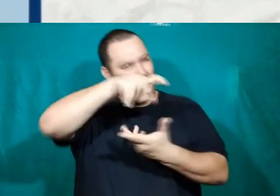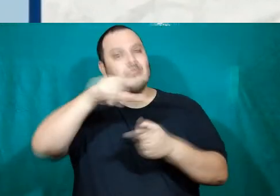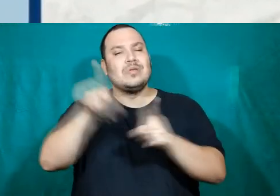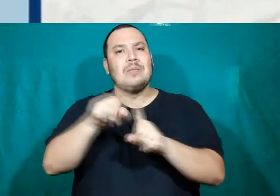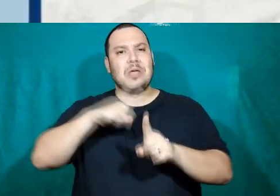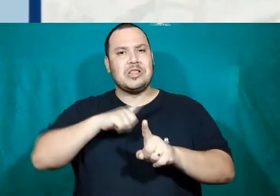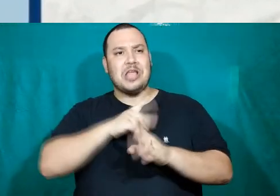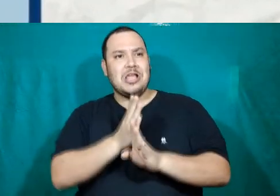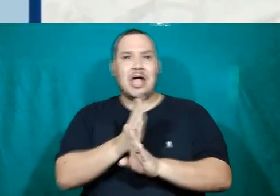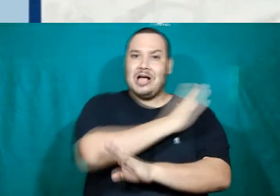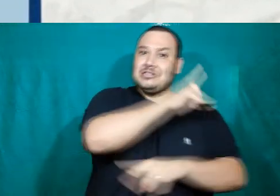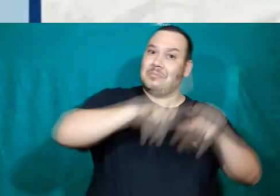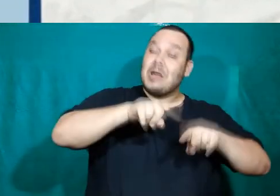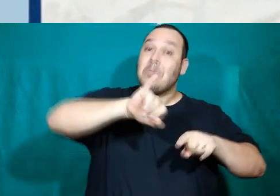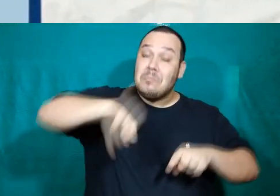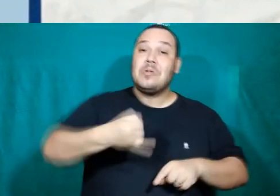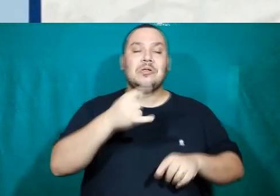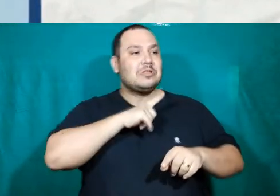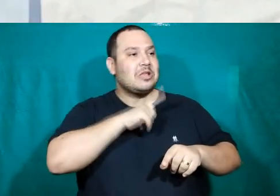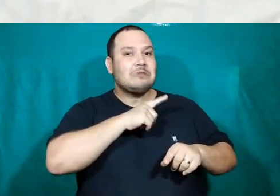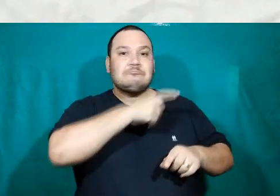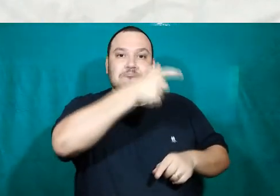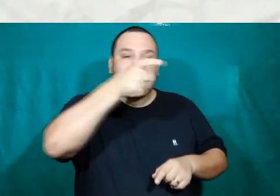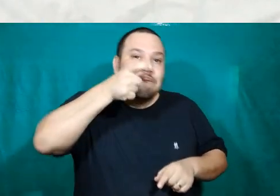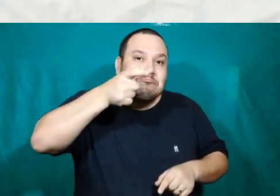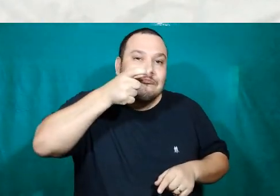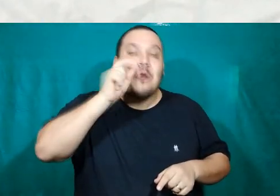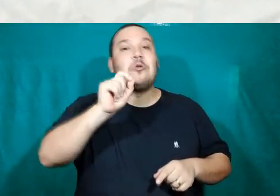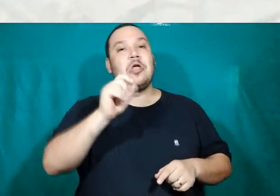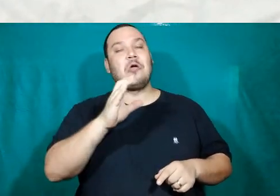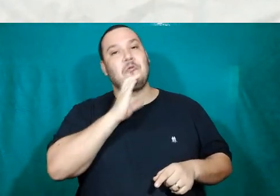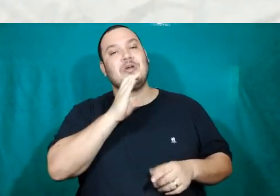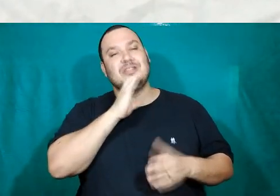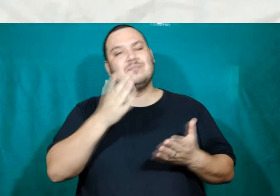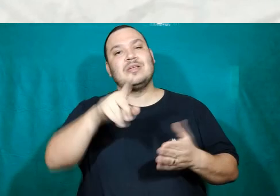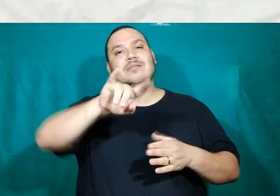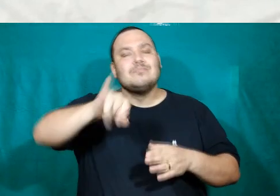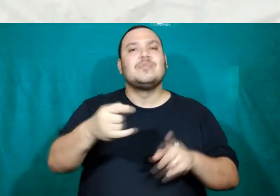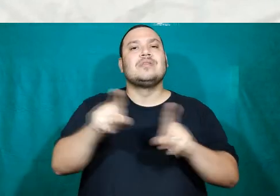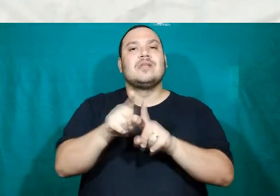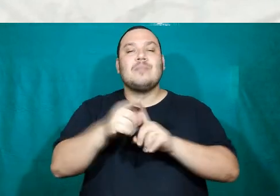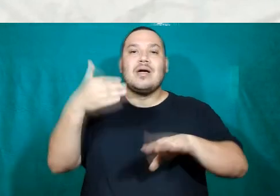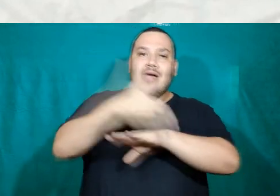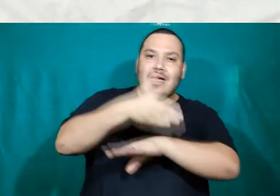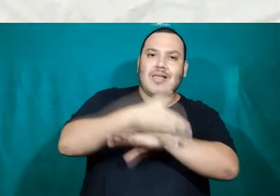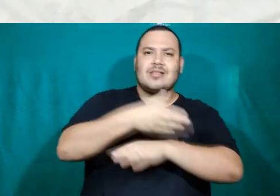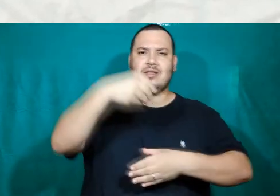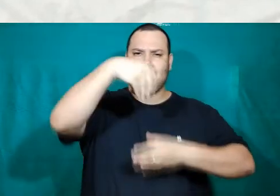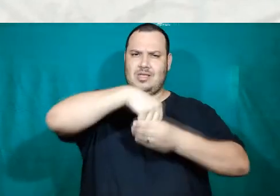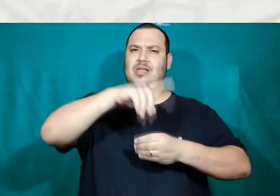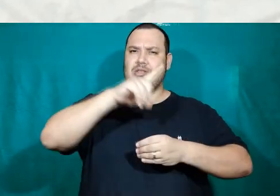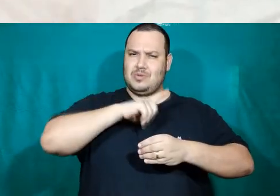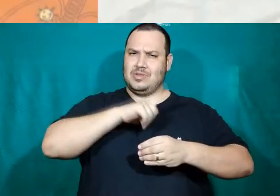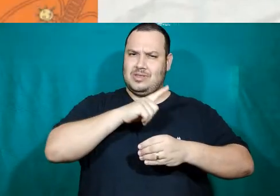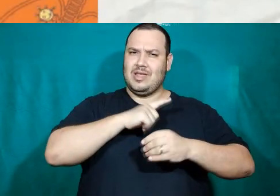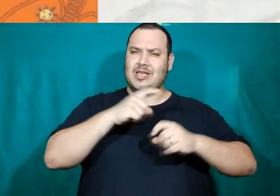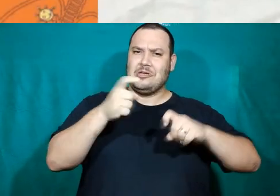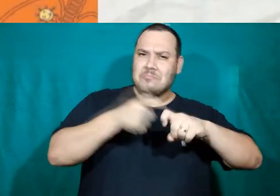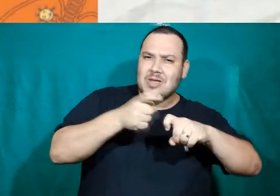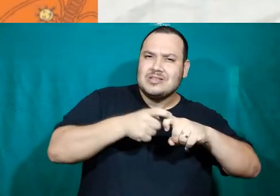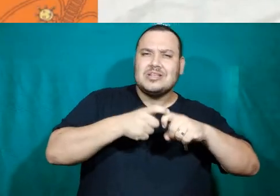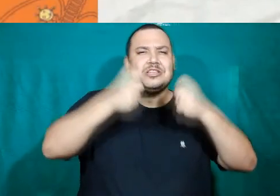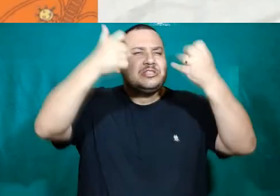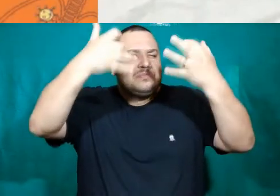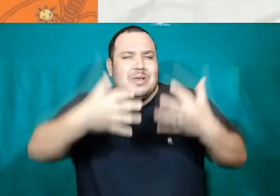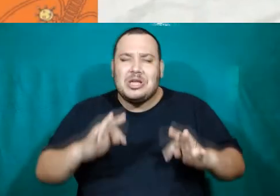outros materiais para mais conhecimento. Acesse o Instagram do CAMED, nosso centro acadêmico, para um manual completo que fizemos com outras das ligas, contendo